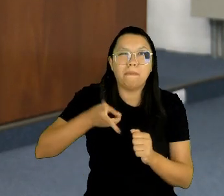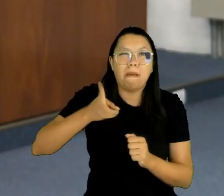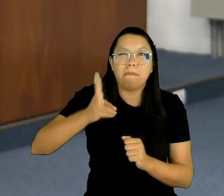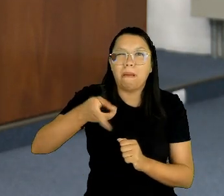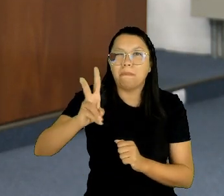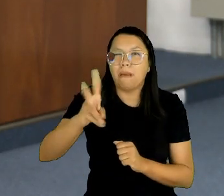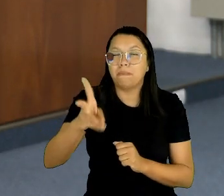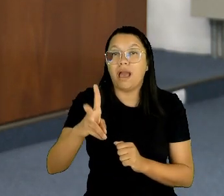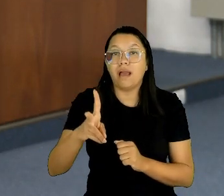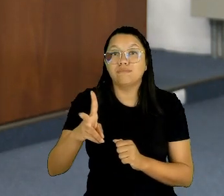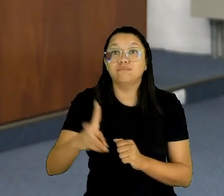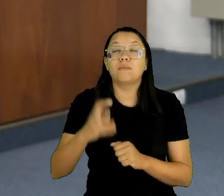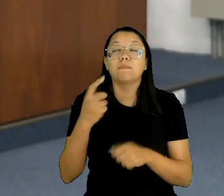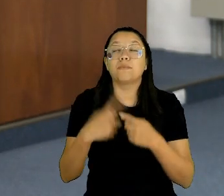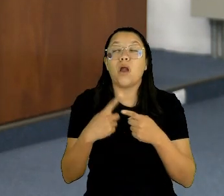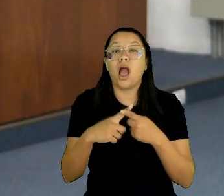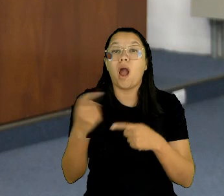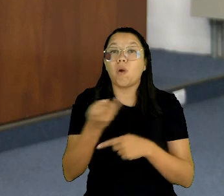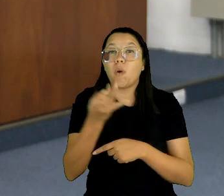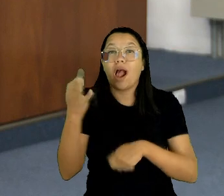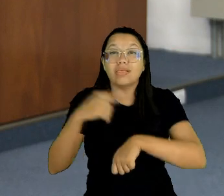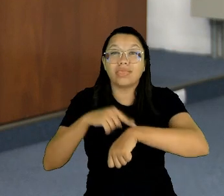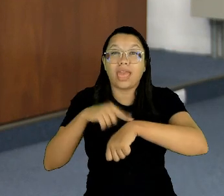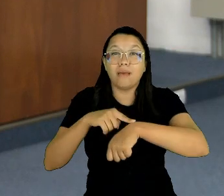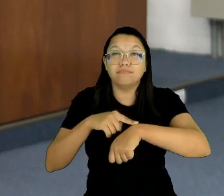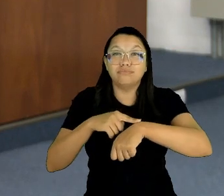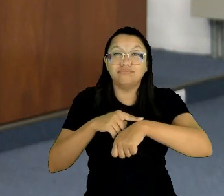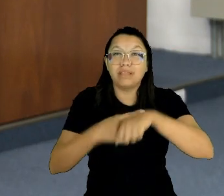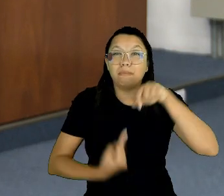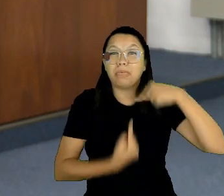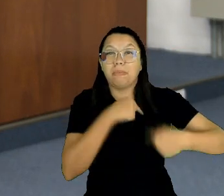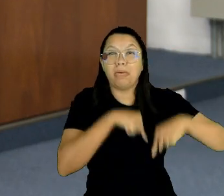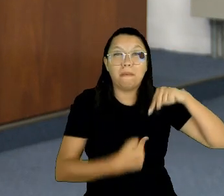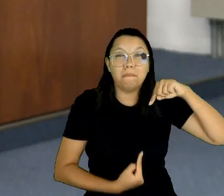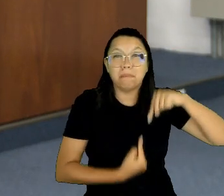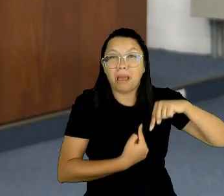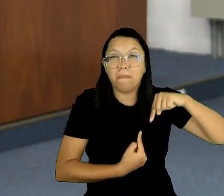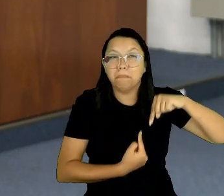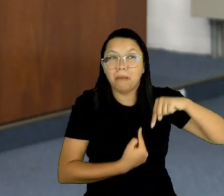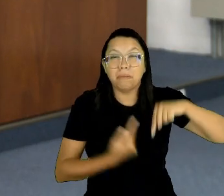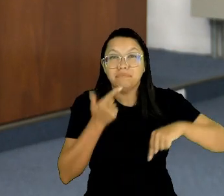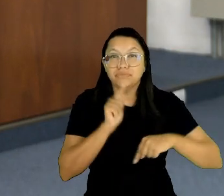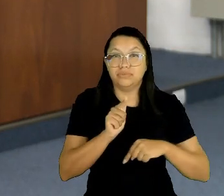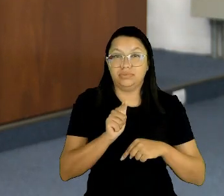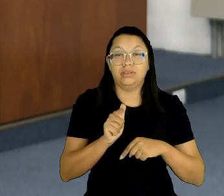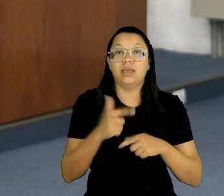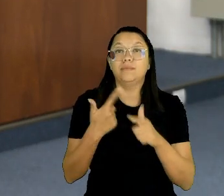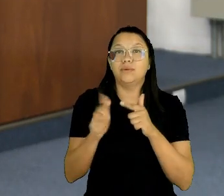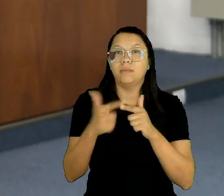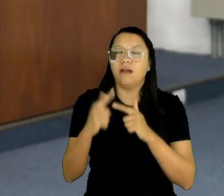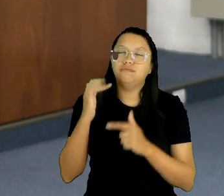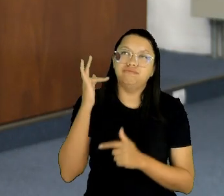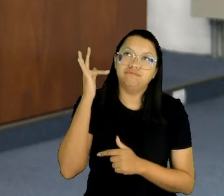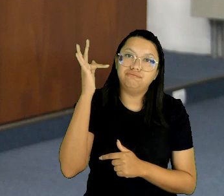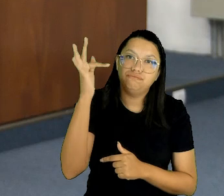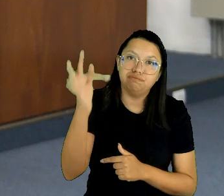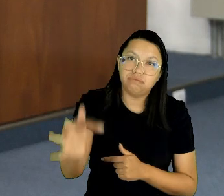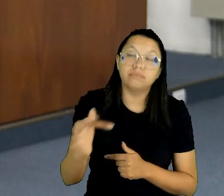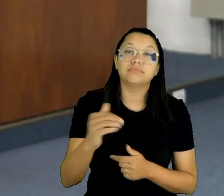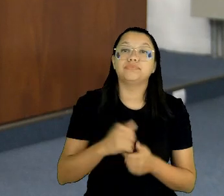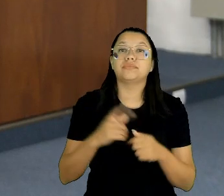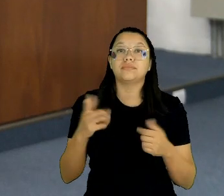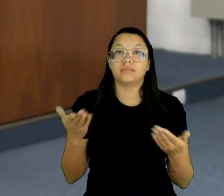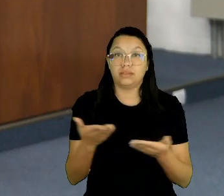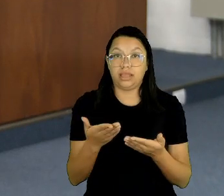tempo, porque quanto mais tempo sem sangue chegar no sistema nervoso central, maior é o risco de uma sequela permanente. E aí tem